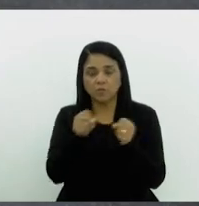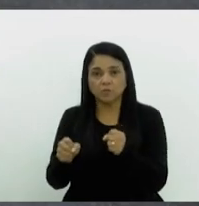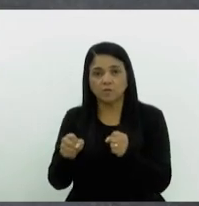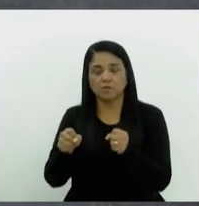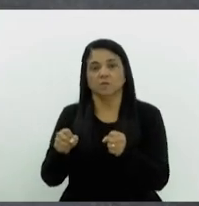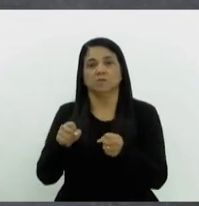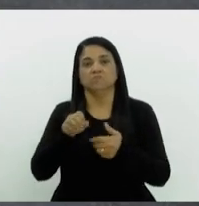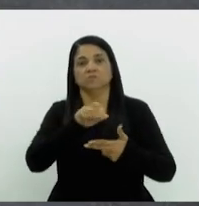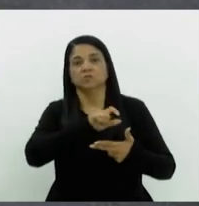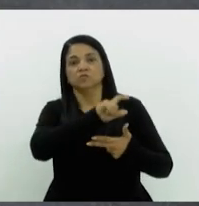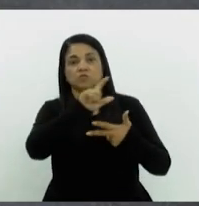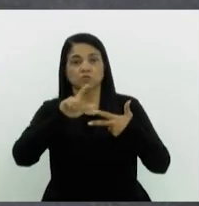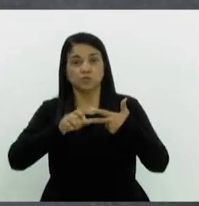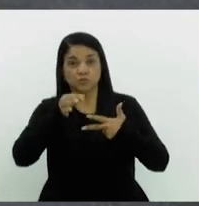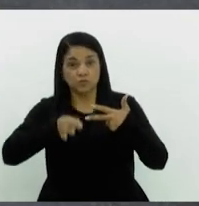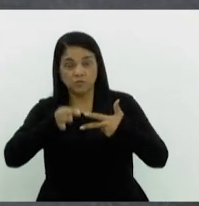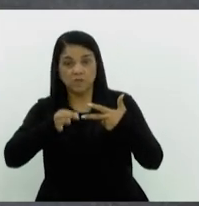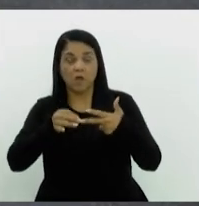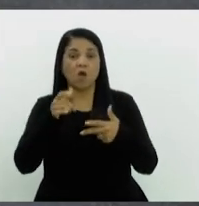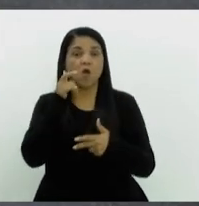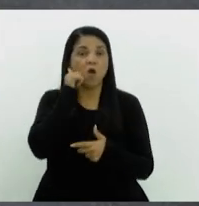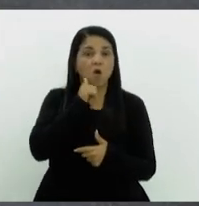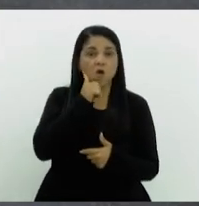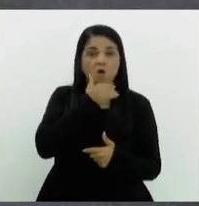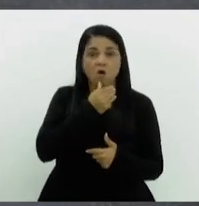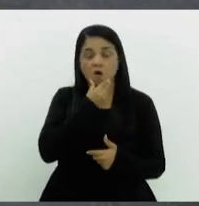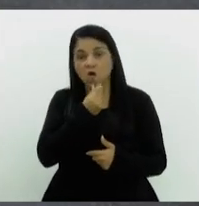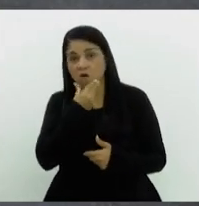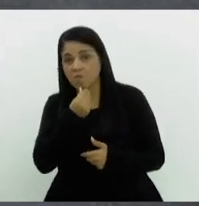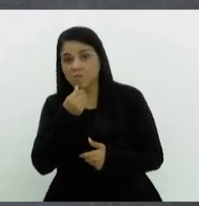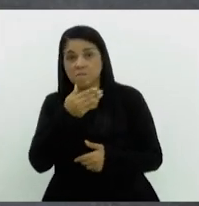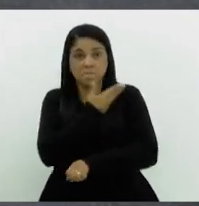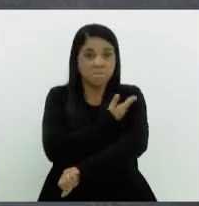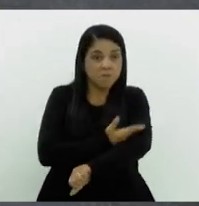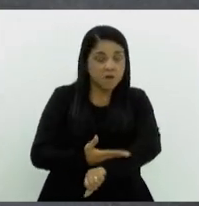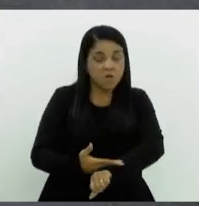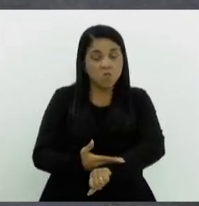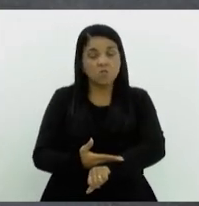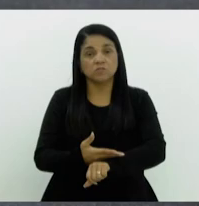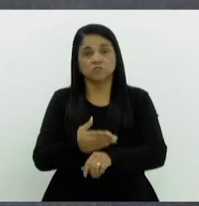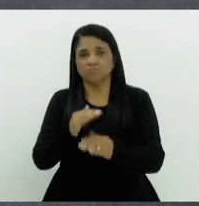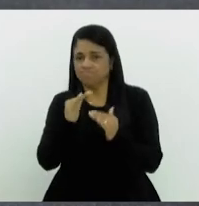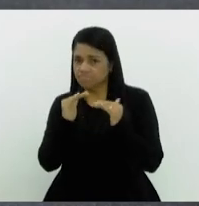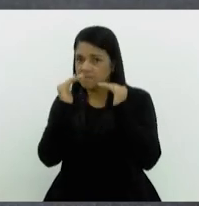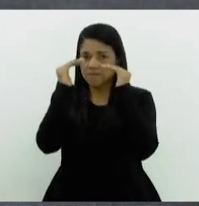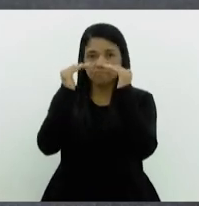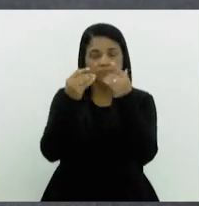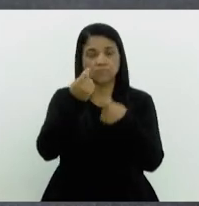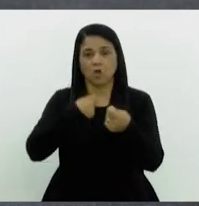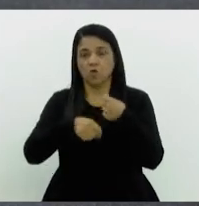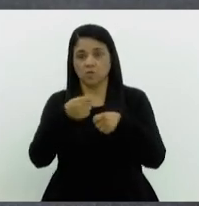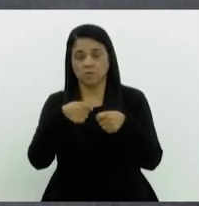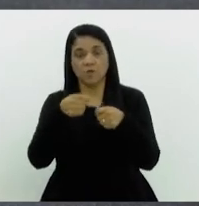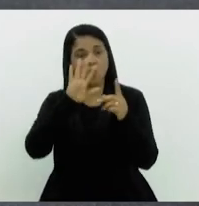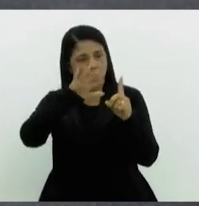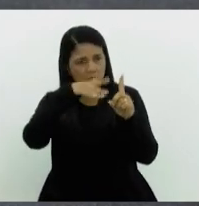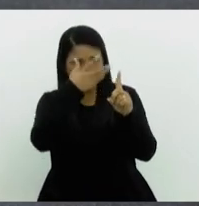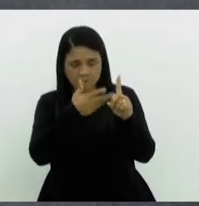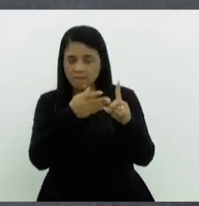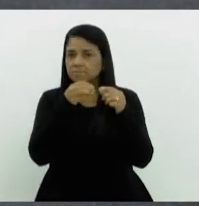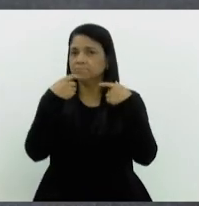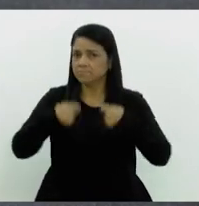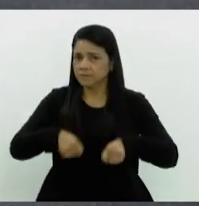judiciário com homens brancos de uma elite política e econômica. Então, homenagem mais do que merecida, sigamos